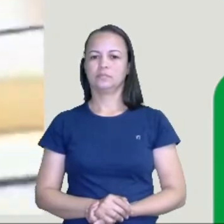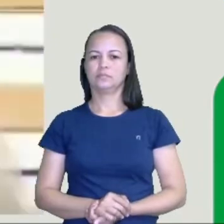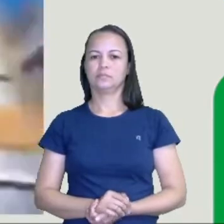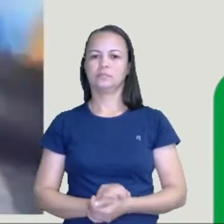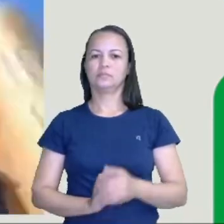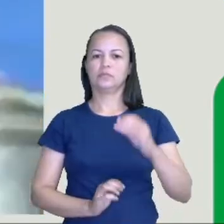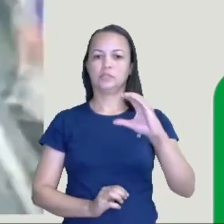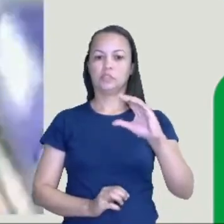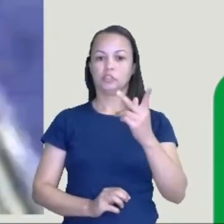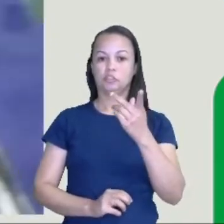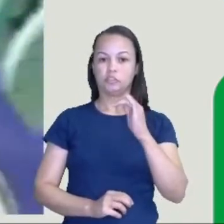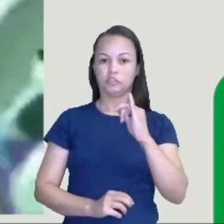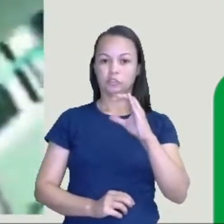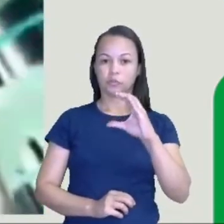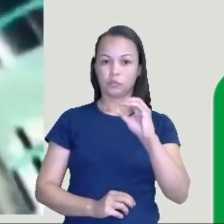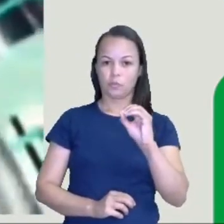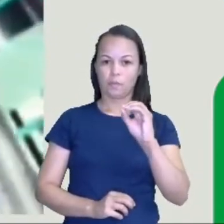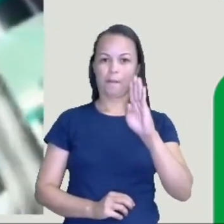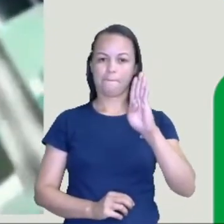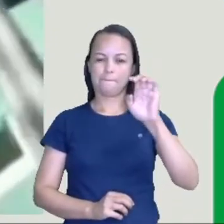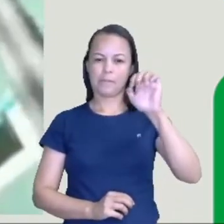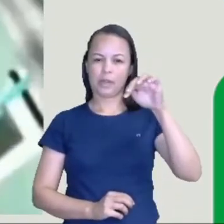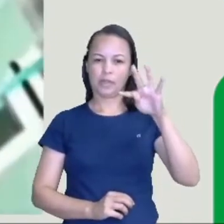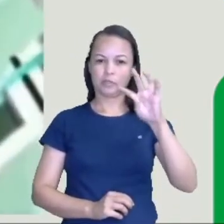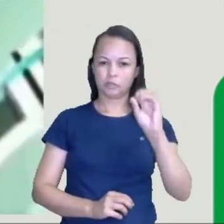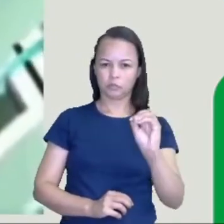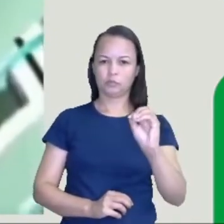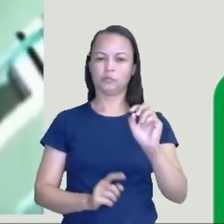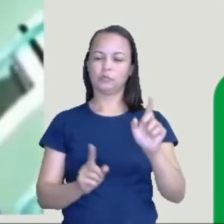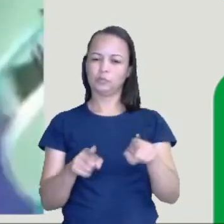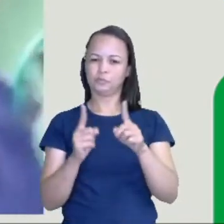Chico Bento no shopping.